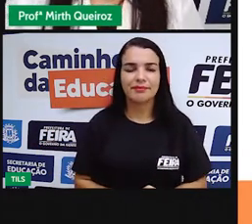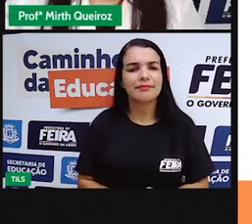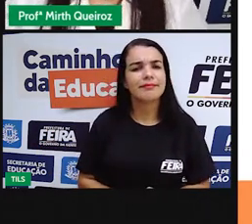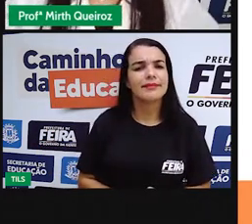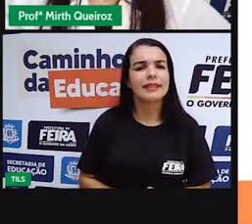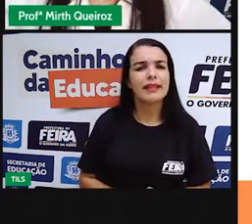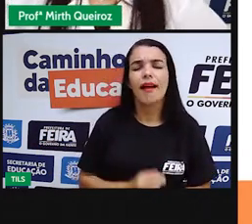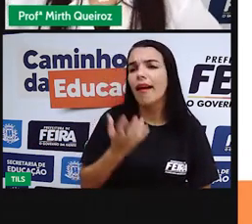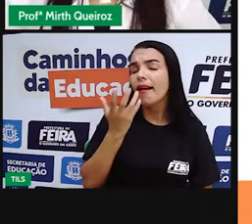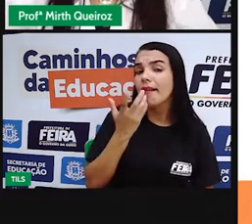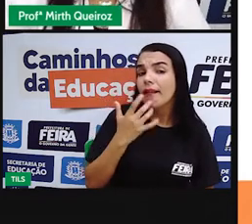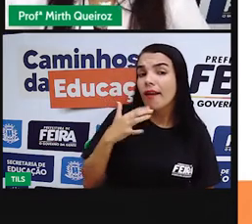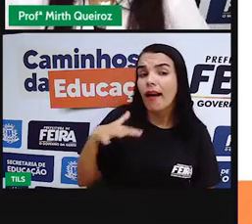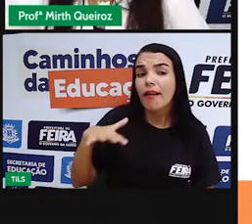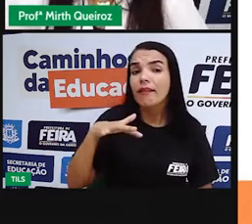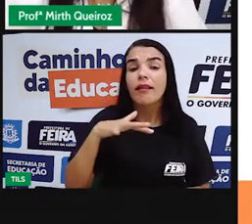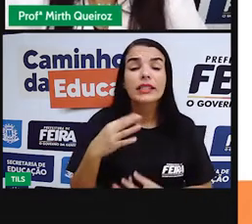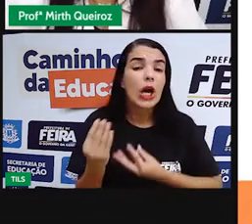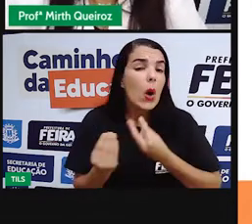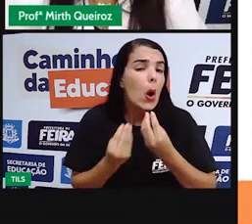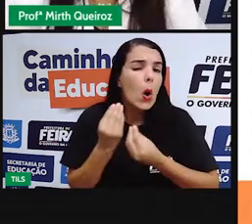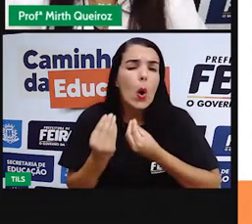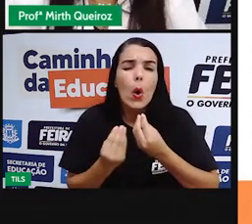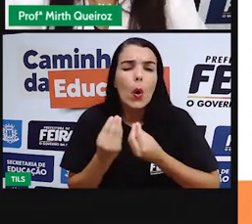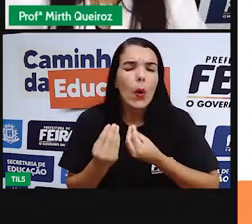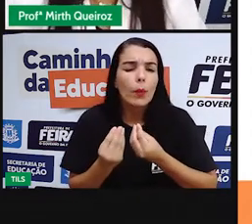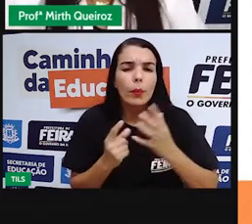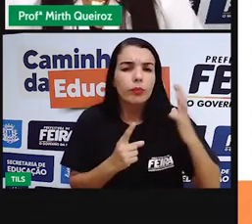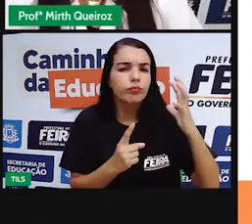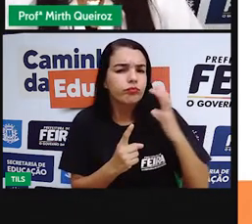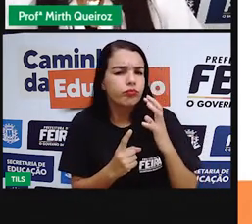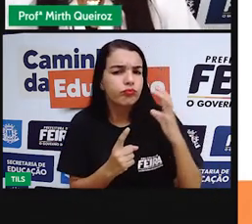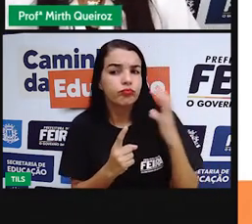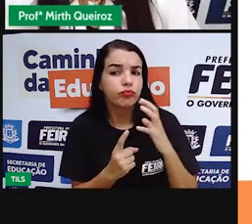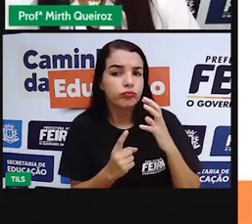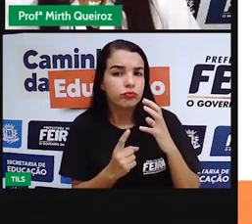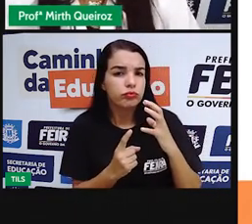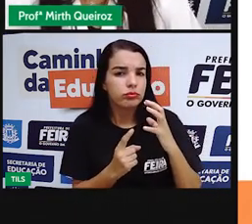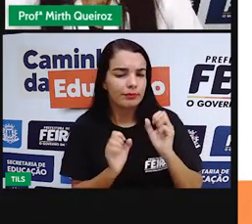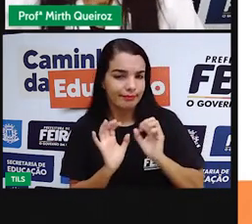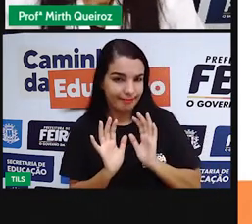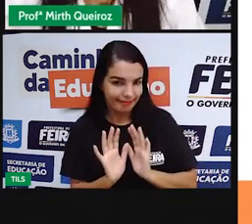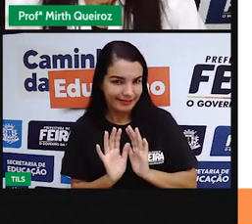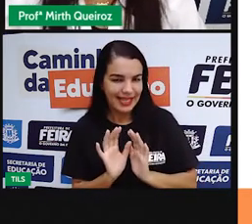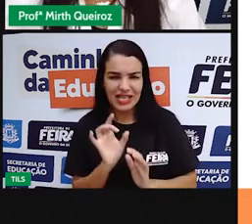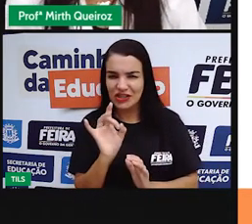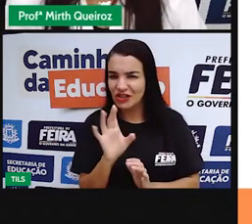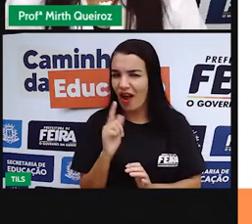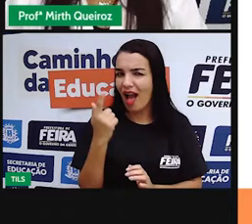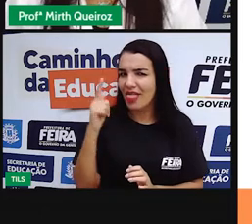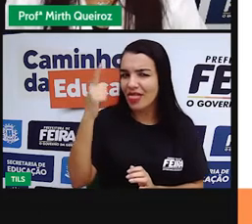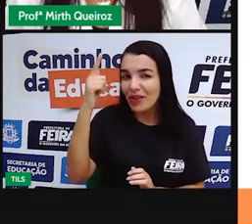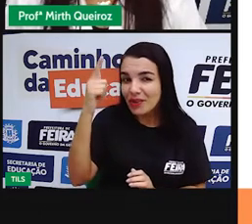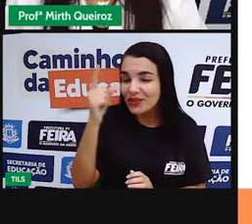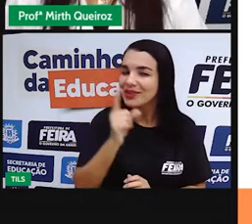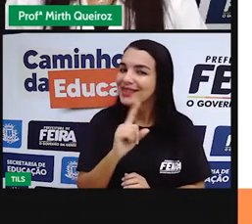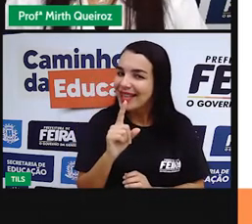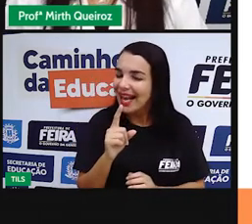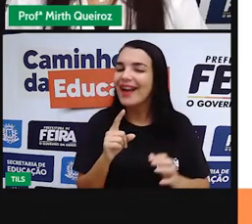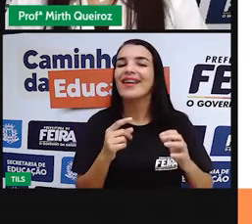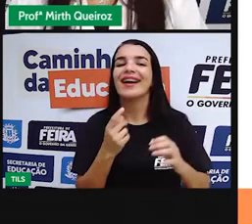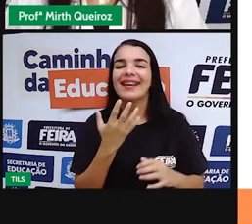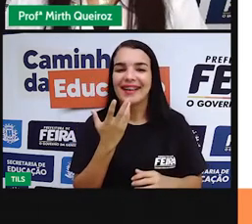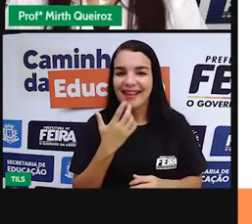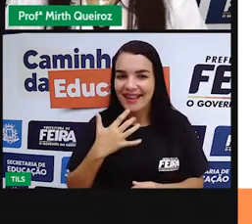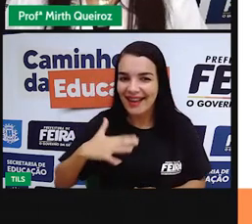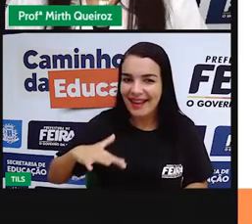E as crianças, como que as crianças contribuíram? Não foram só os adultos que contribuíram, não, as crianças também.